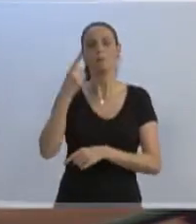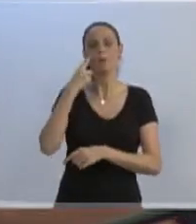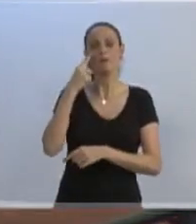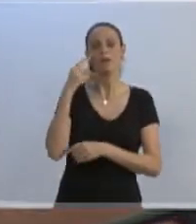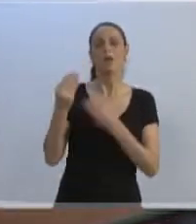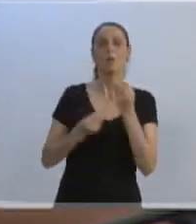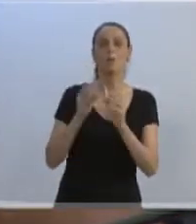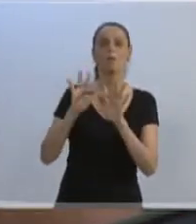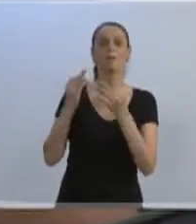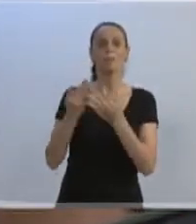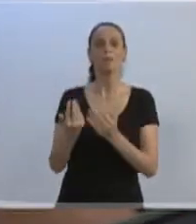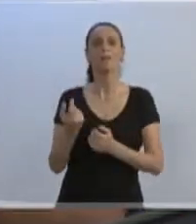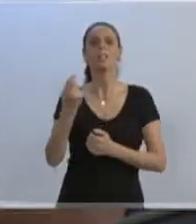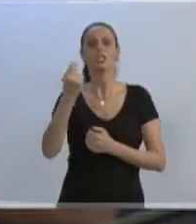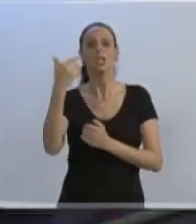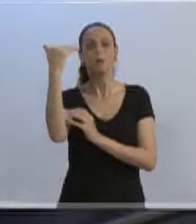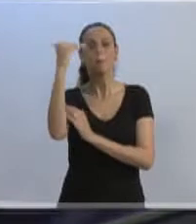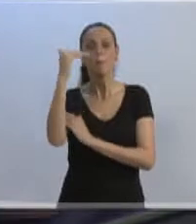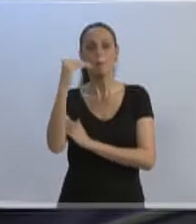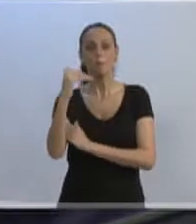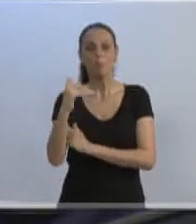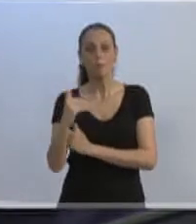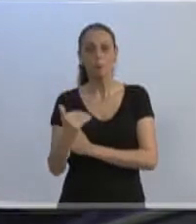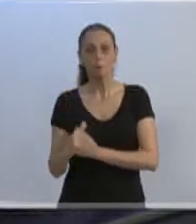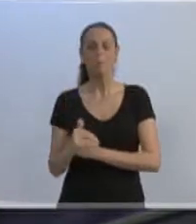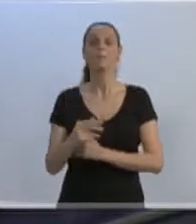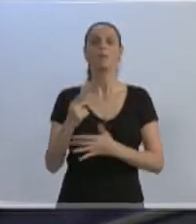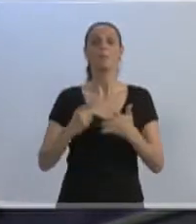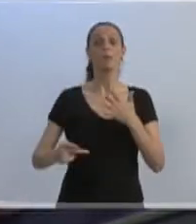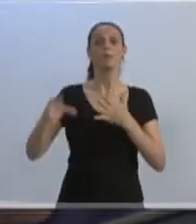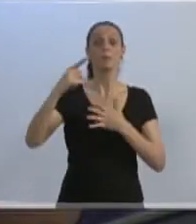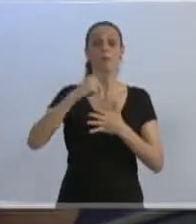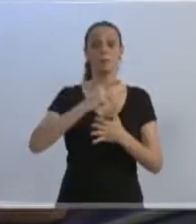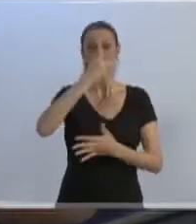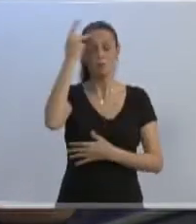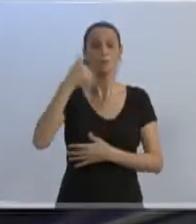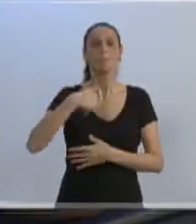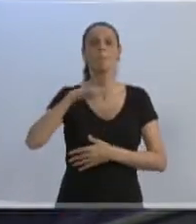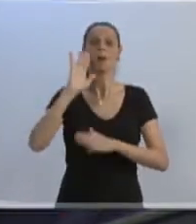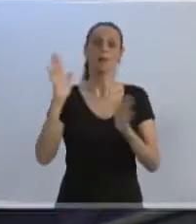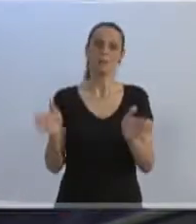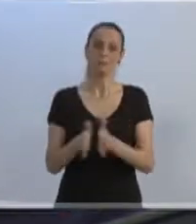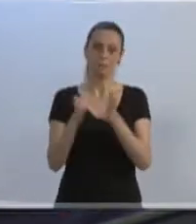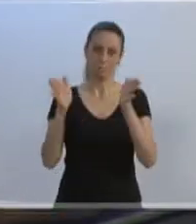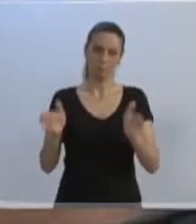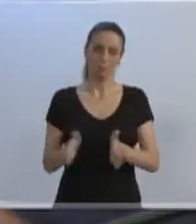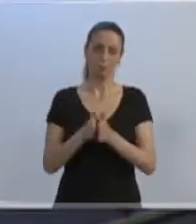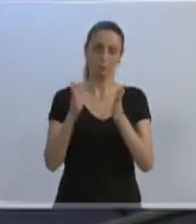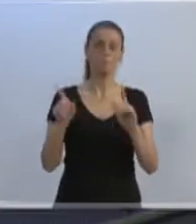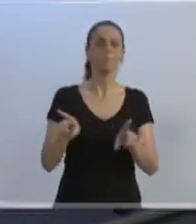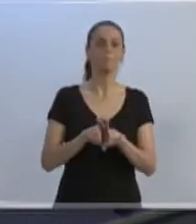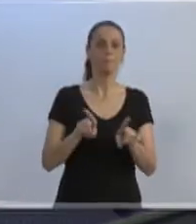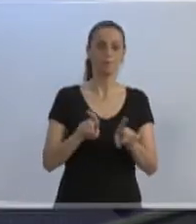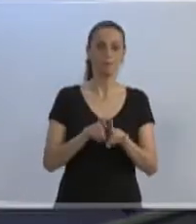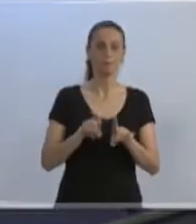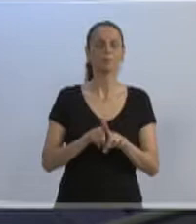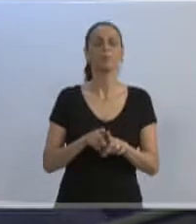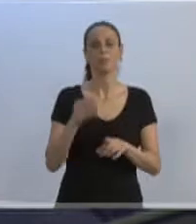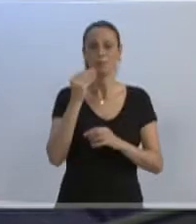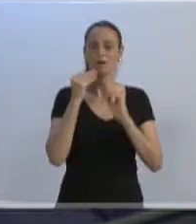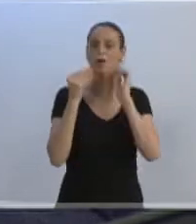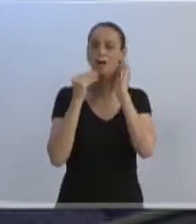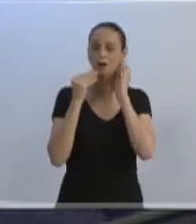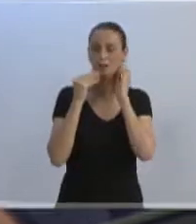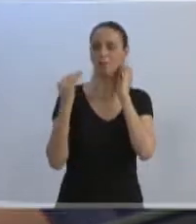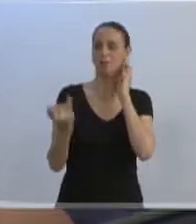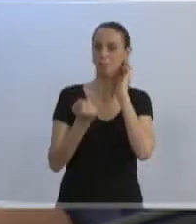gente preferencialmente dessas vagas a quem mais precisa inicialmente e também faça isso sem dúvida nenhuma é